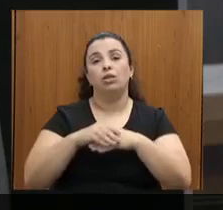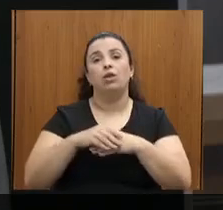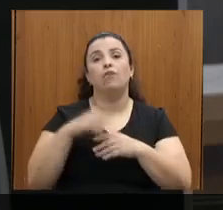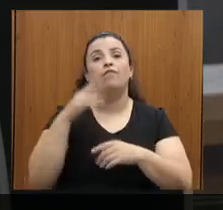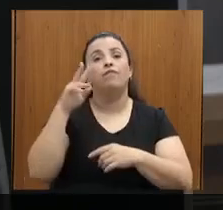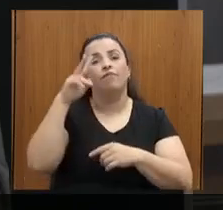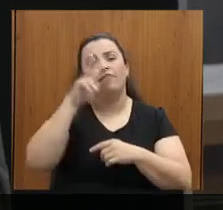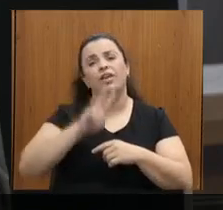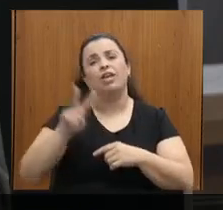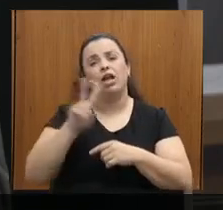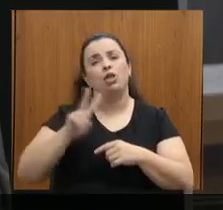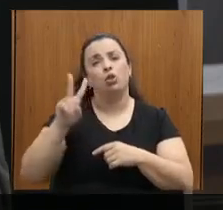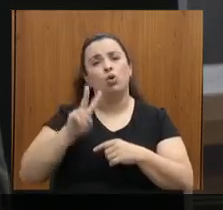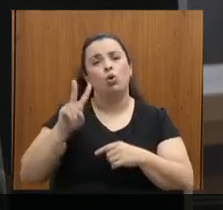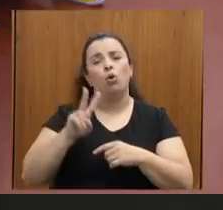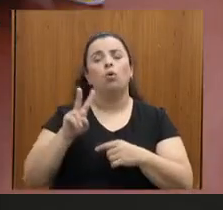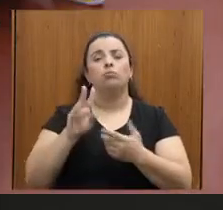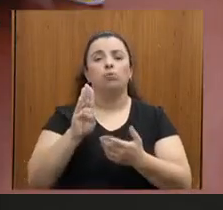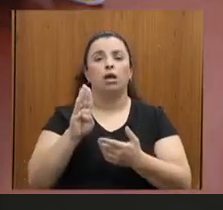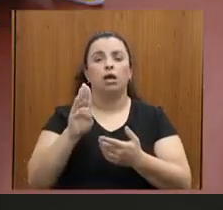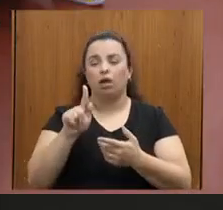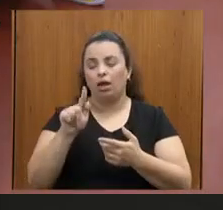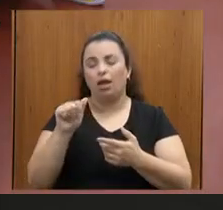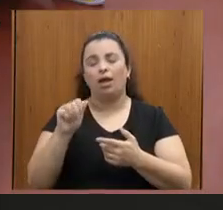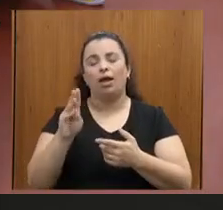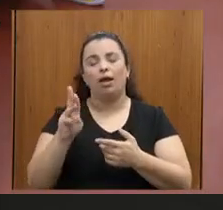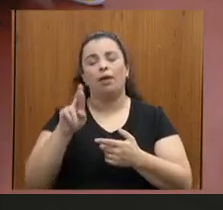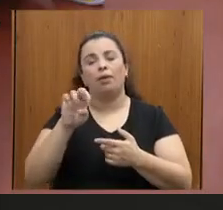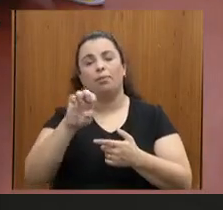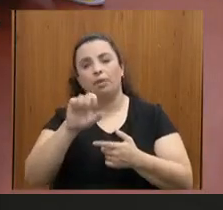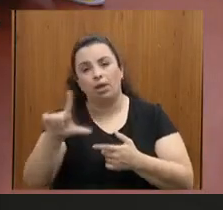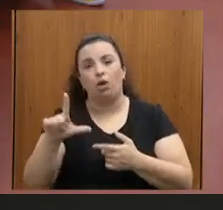Flotone, jovem atuante. Obrigado pela presença.